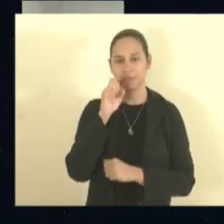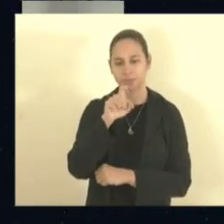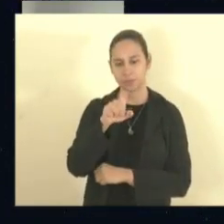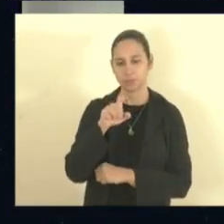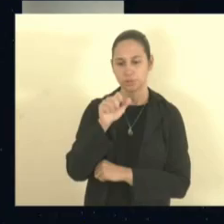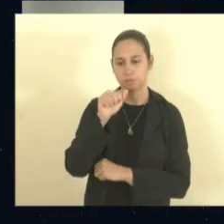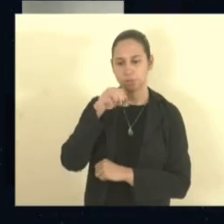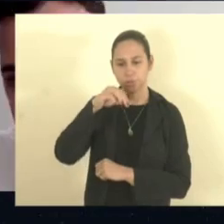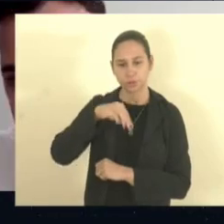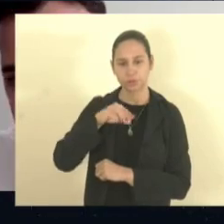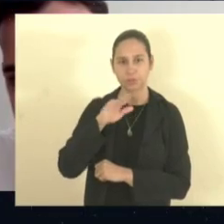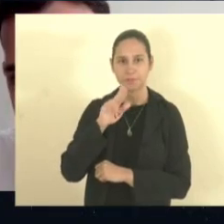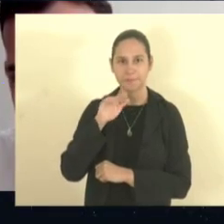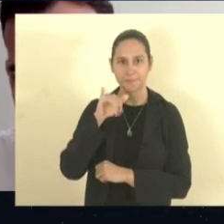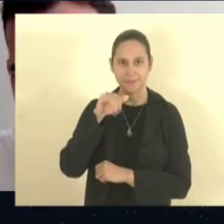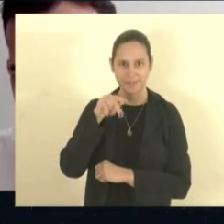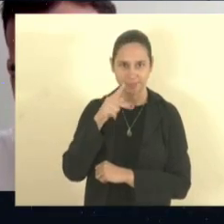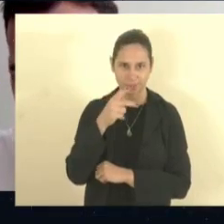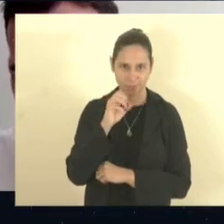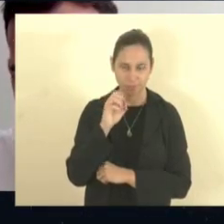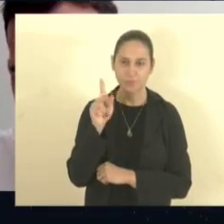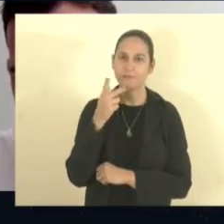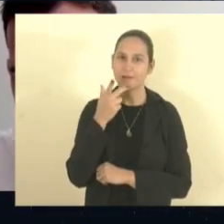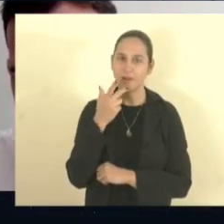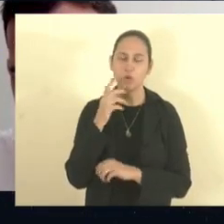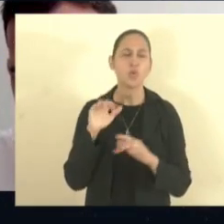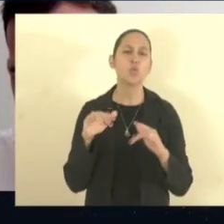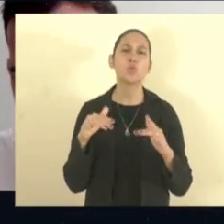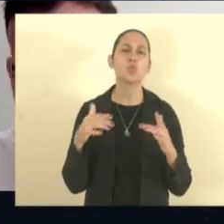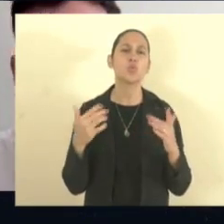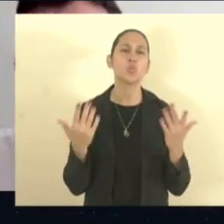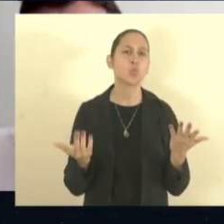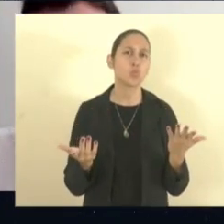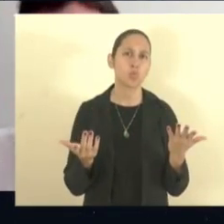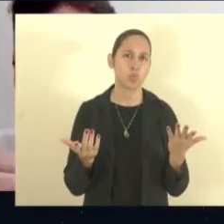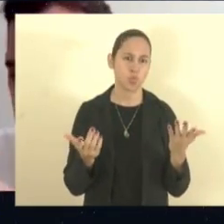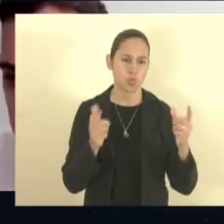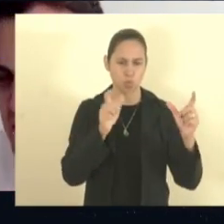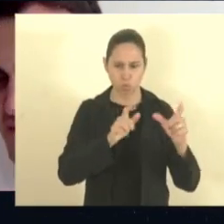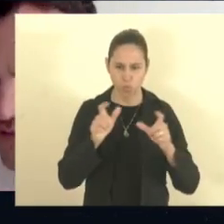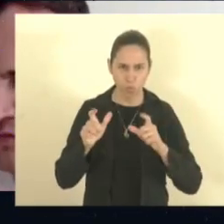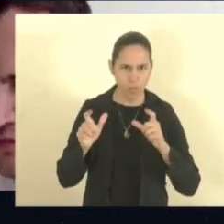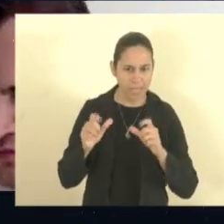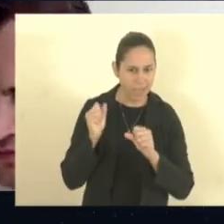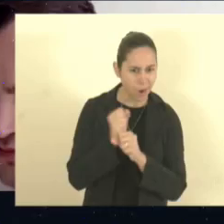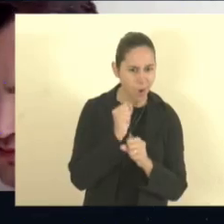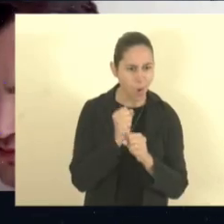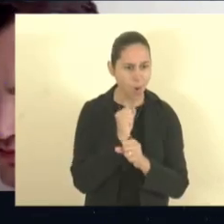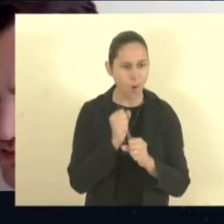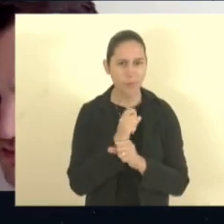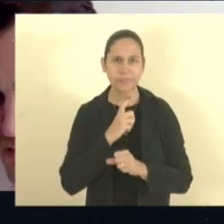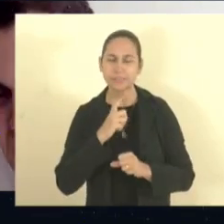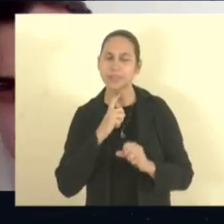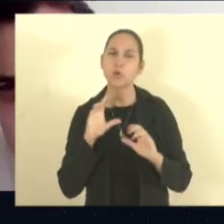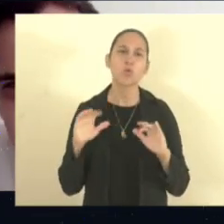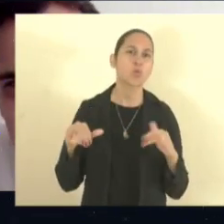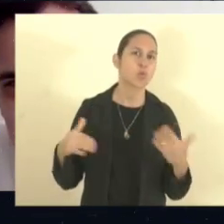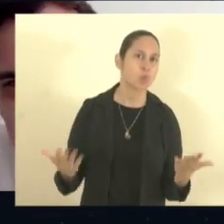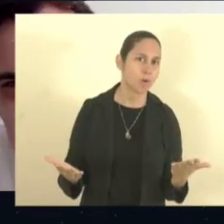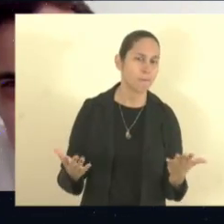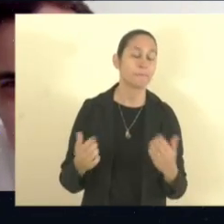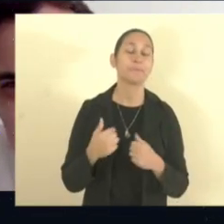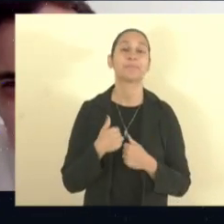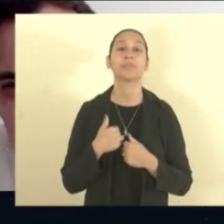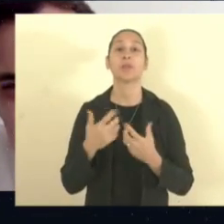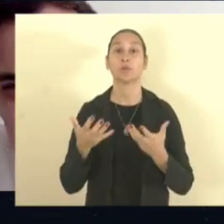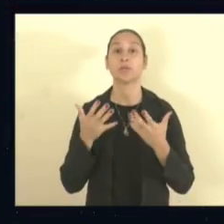disse quais seriam os contornos que ia ser contemplados nesse projeto, eu gostaria